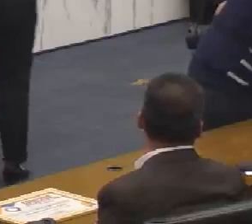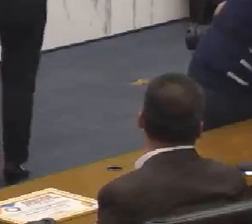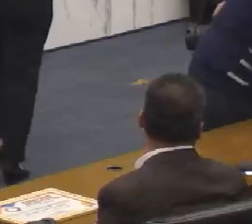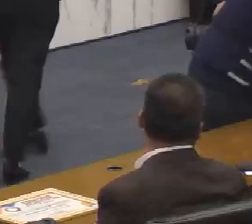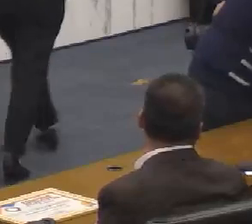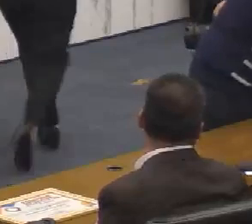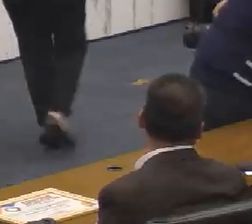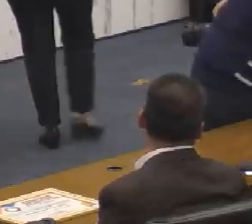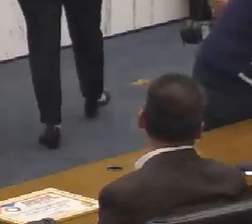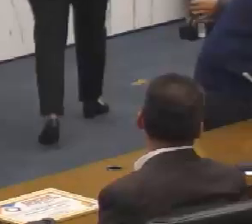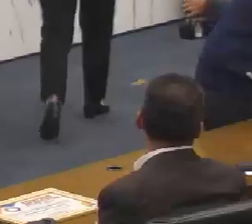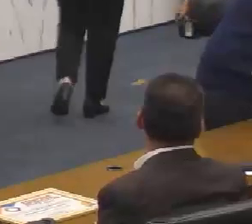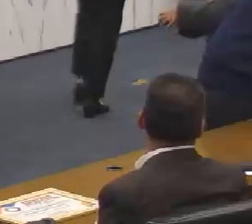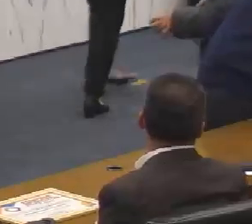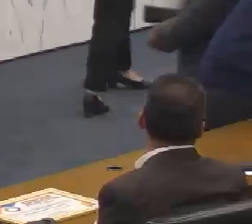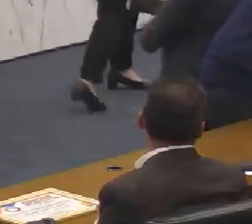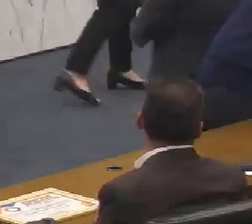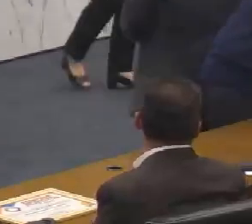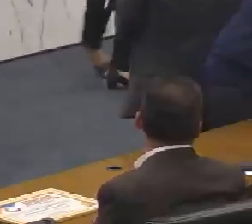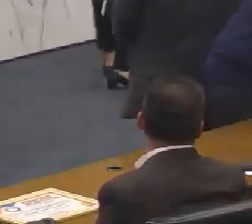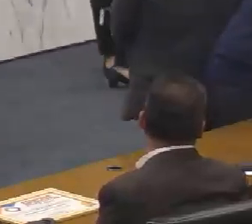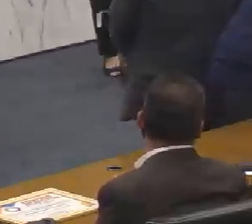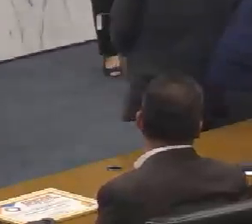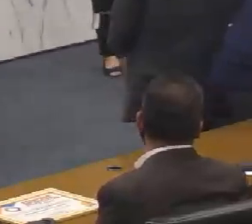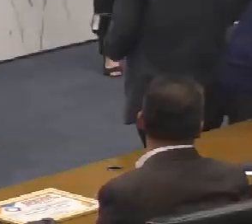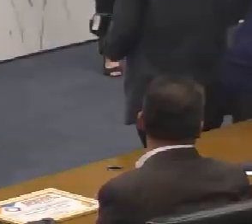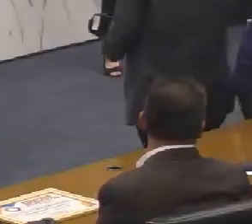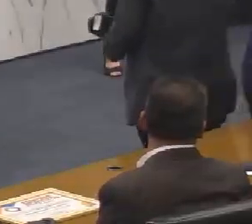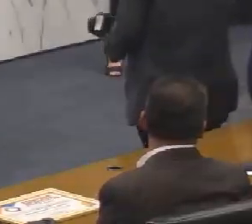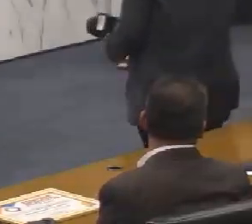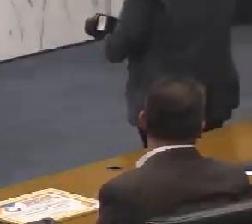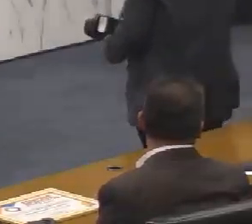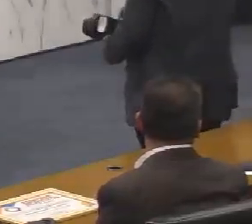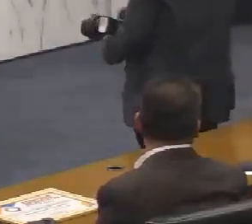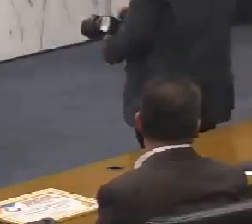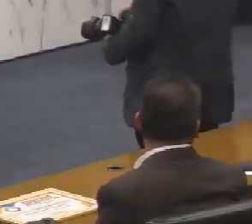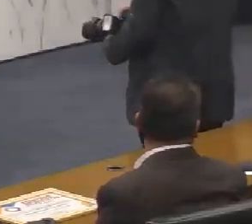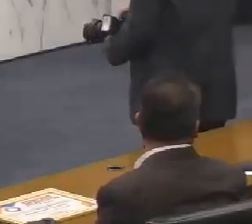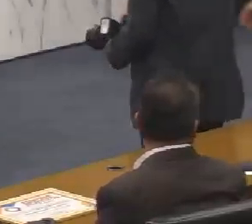escolher. É preciso saber.